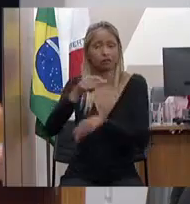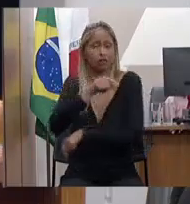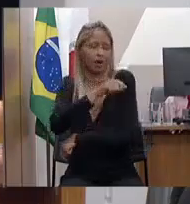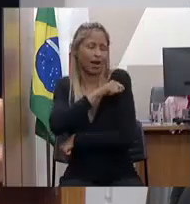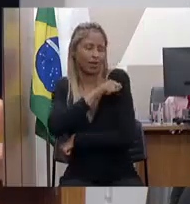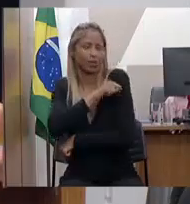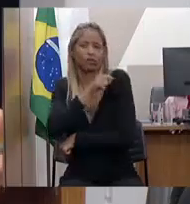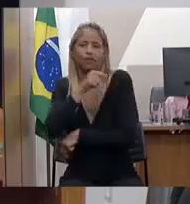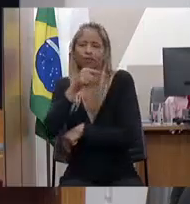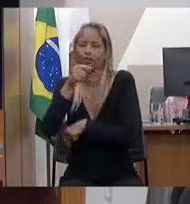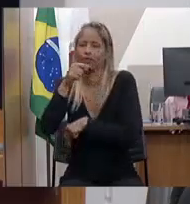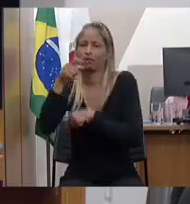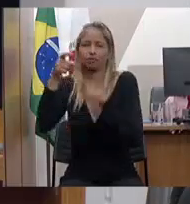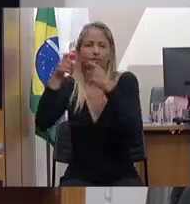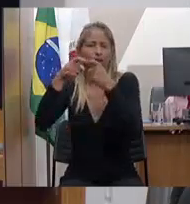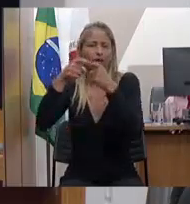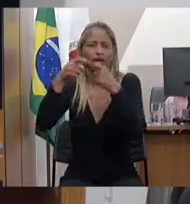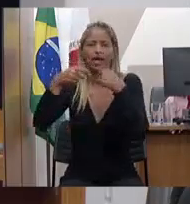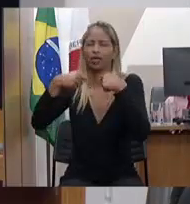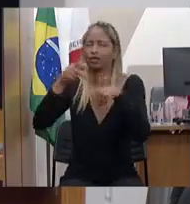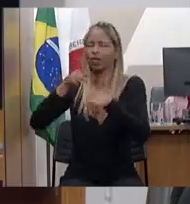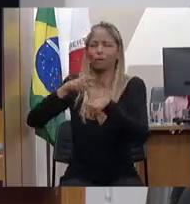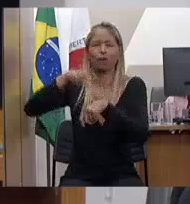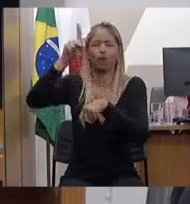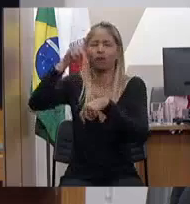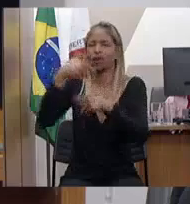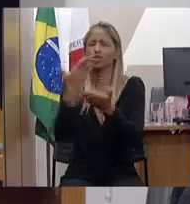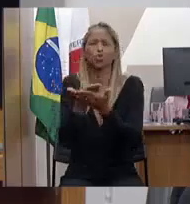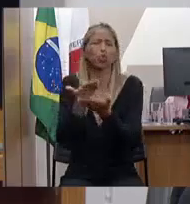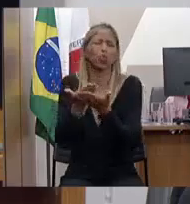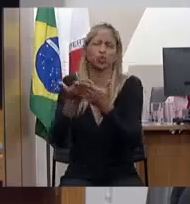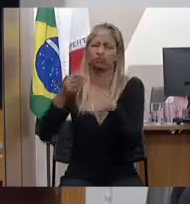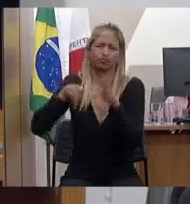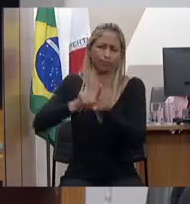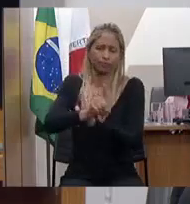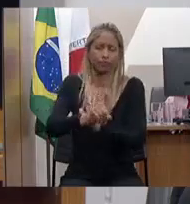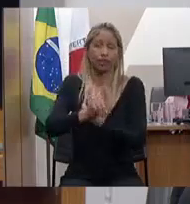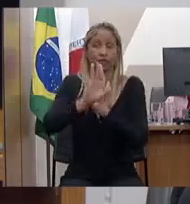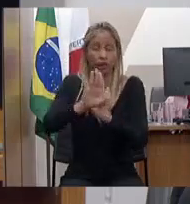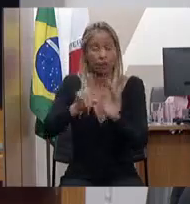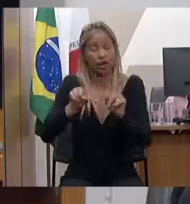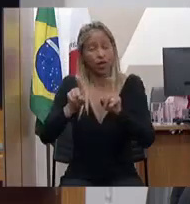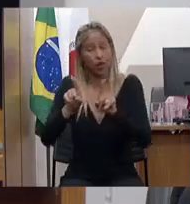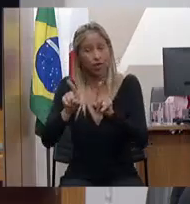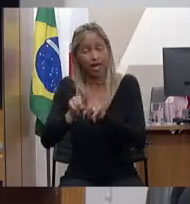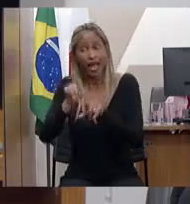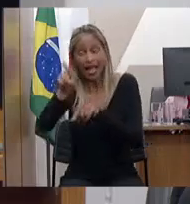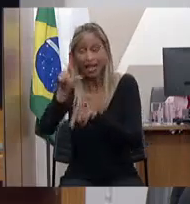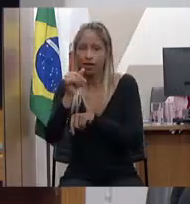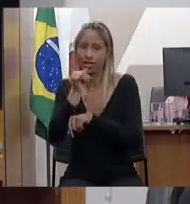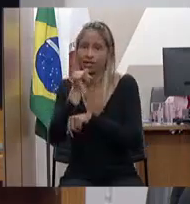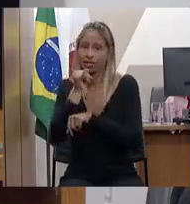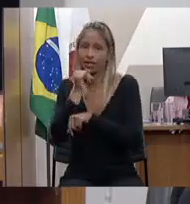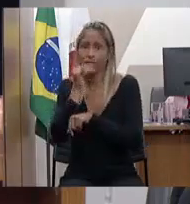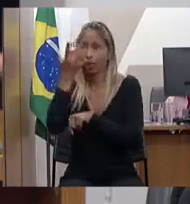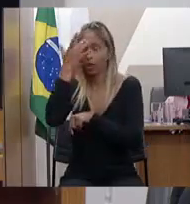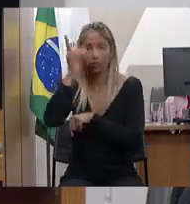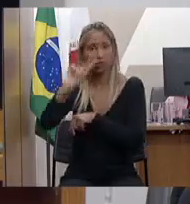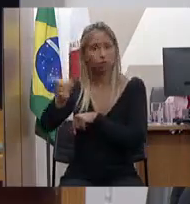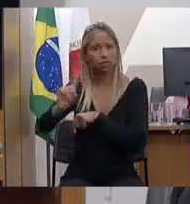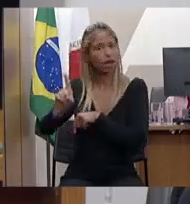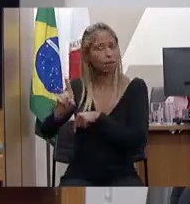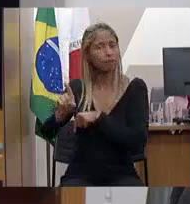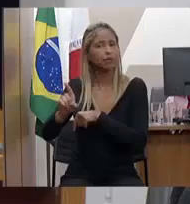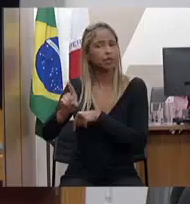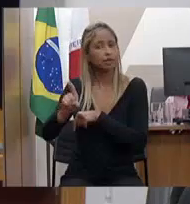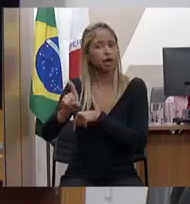de graduação da Medicina mas também com residência de medicina do trabalho e ele deu um exemplo aqui eu não sabia desse exemplo